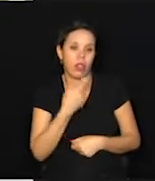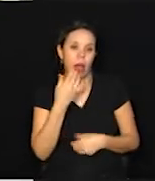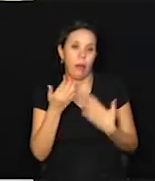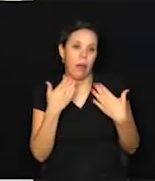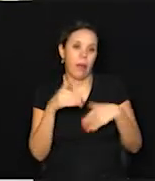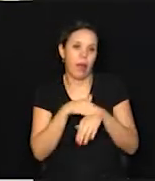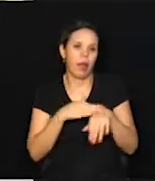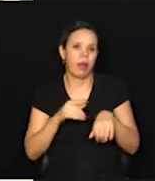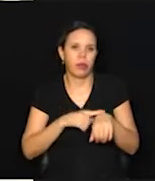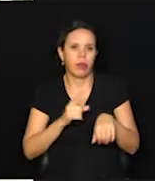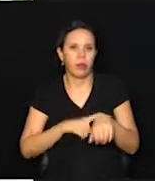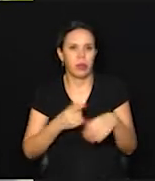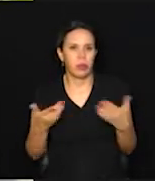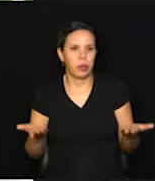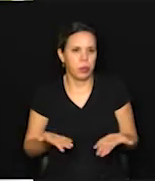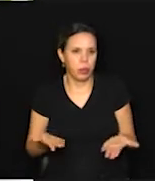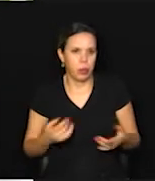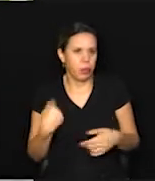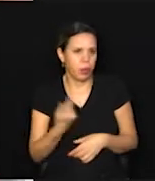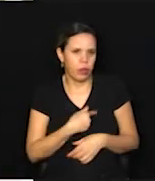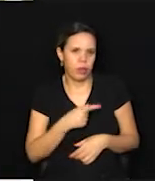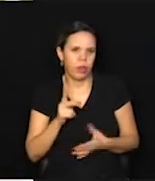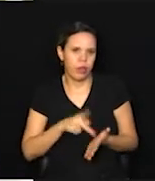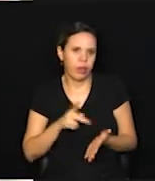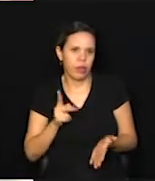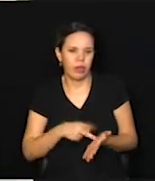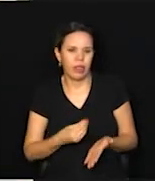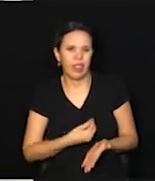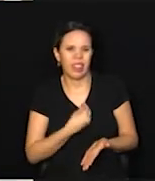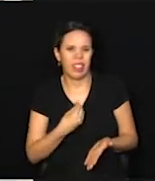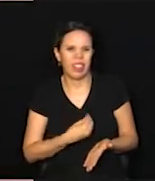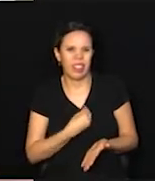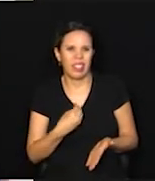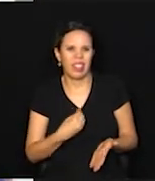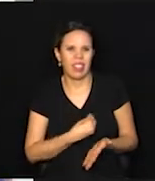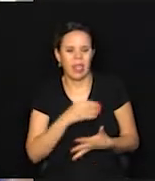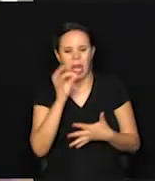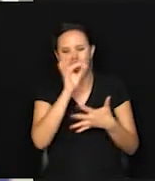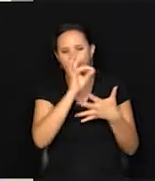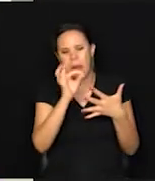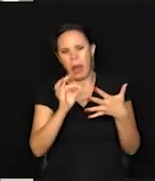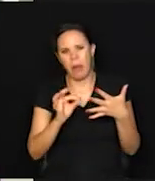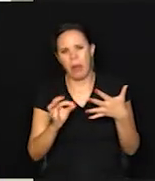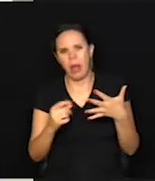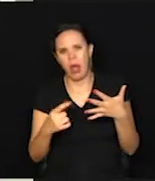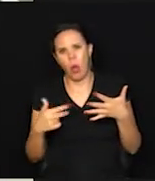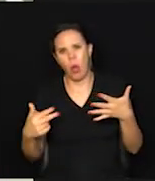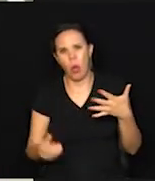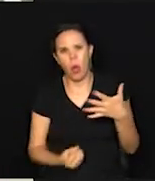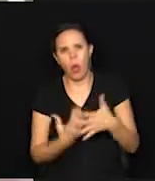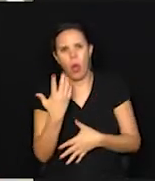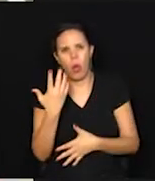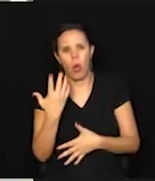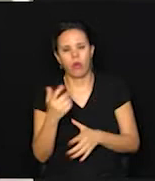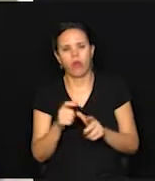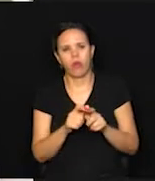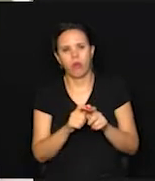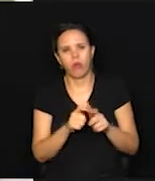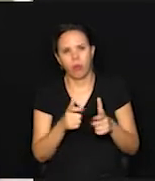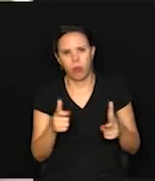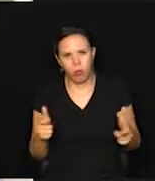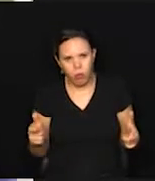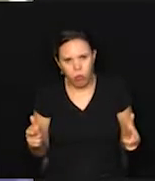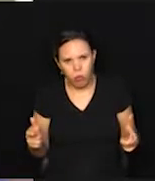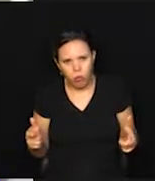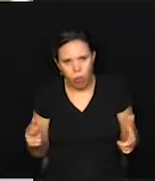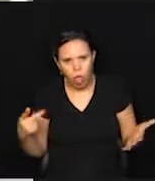assunto neste momento porque nós estamos, na verdade, vivendo uma coleção de fatos determinados por